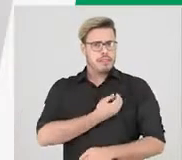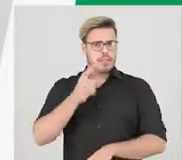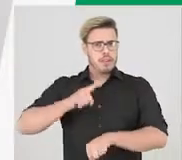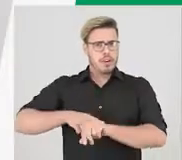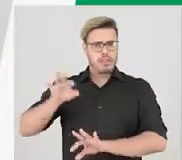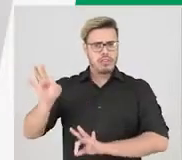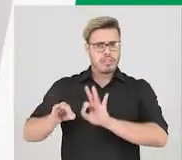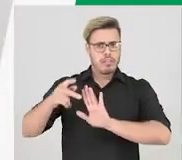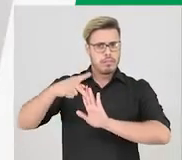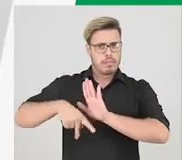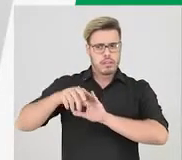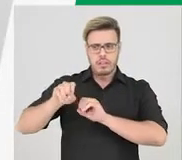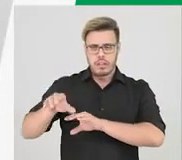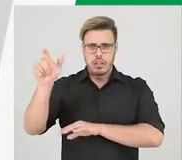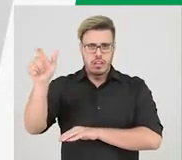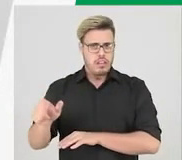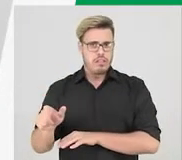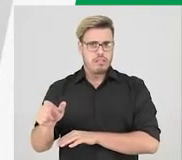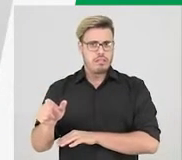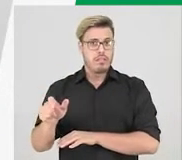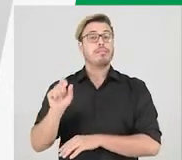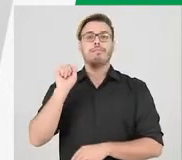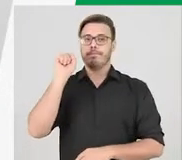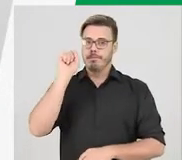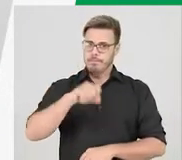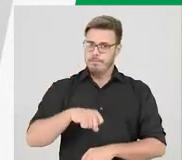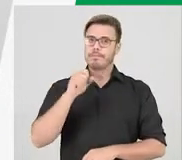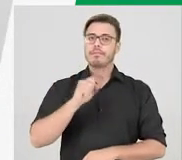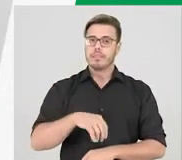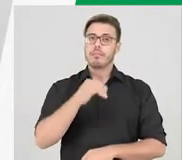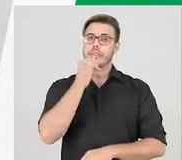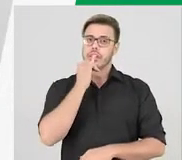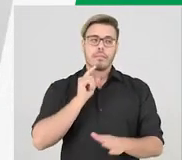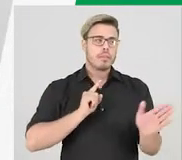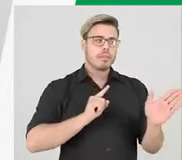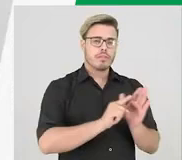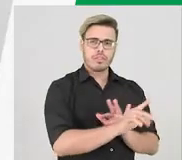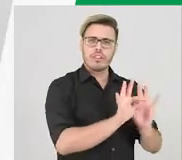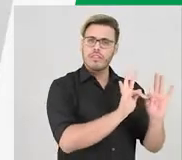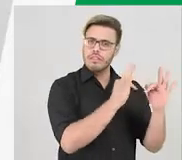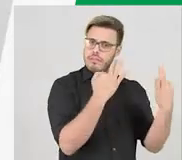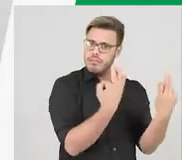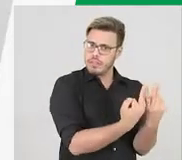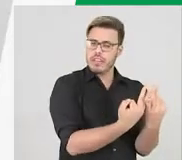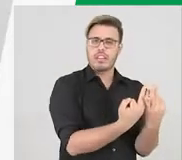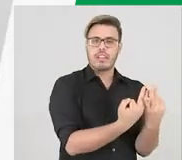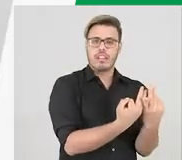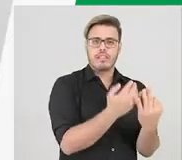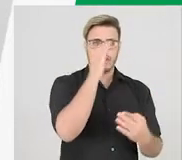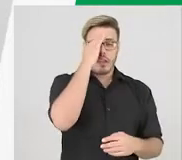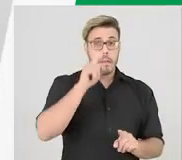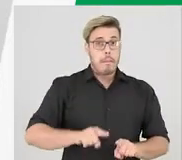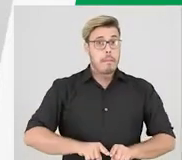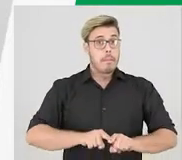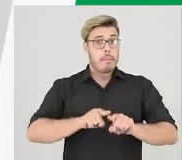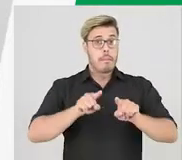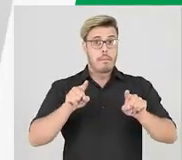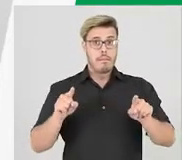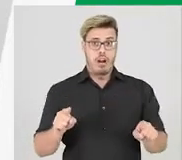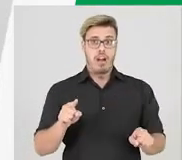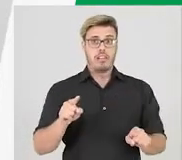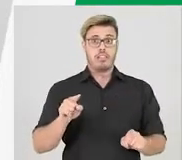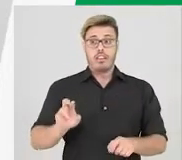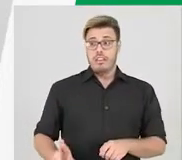Ela pode ser consultada, ter acesso, porém quem decide quais questões pedagógicas serão abordadas é a equipe